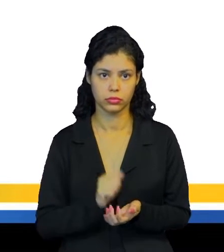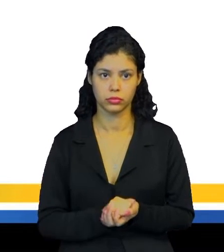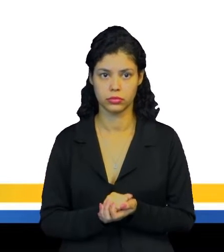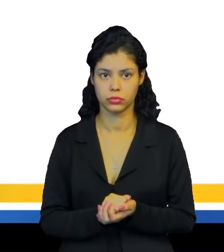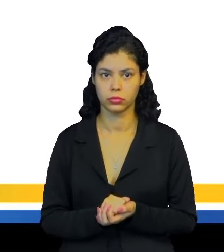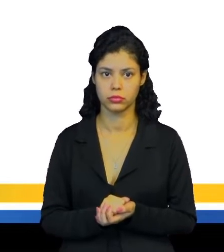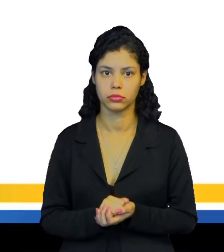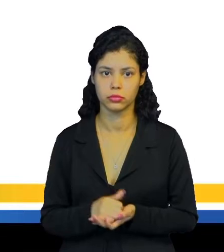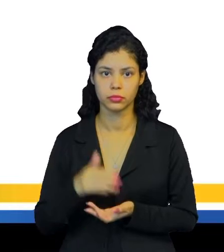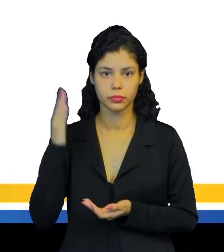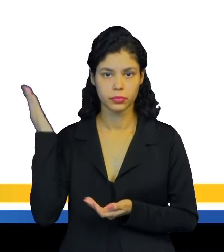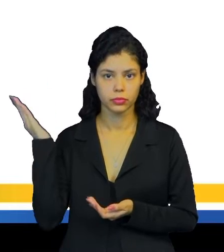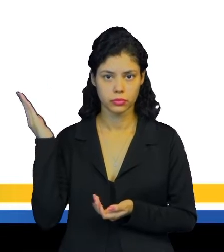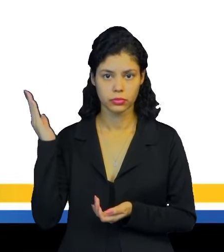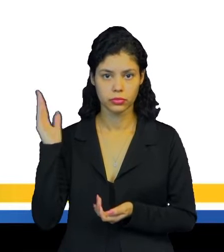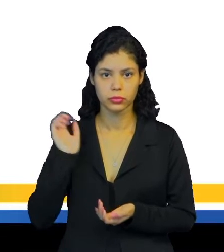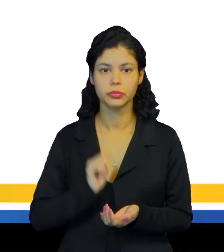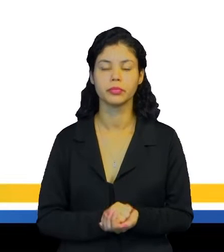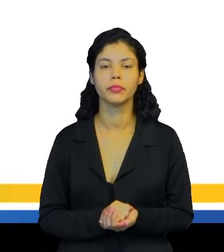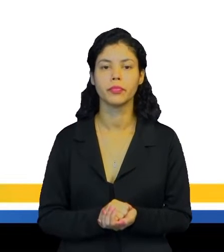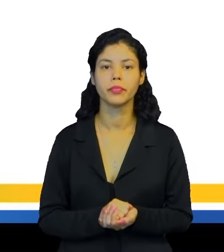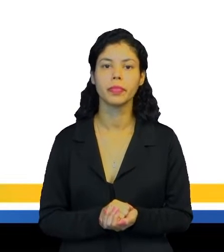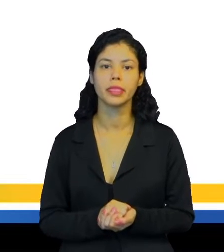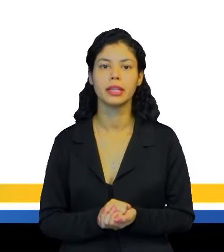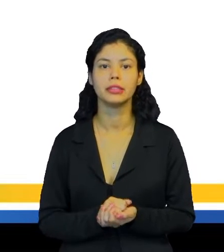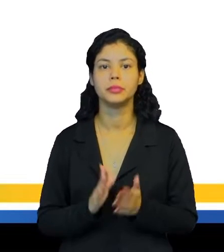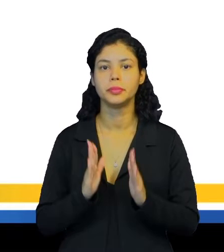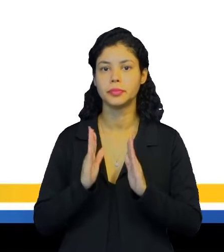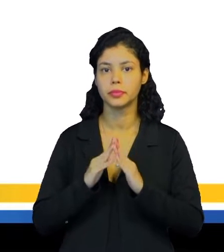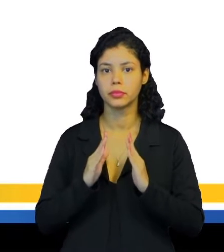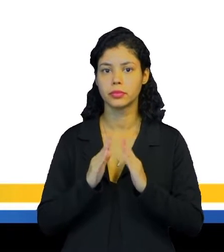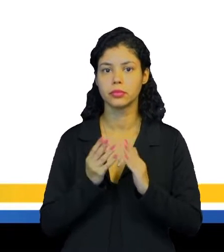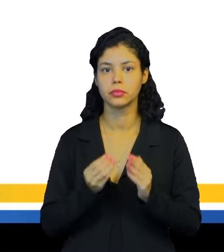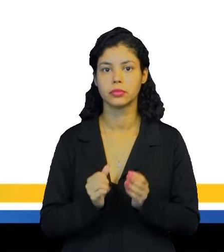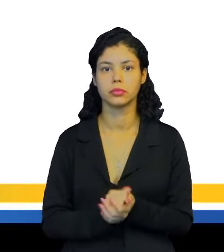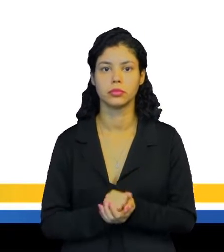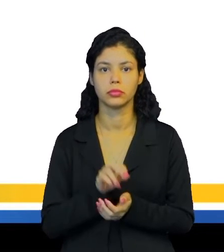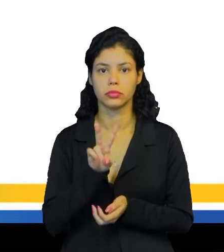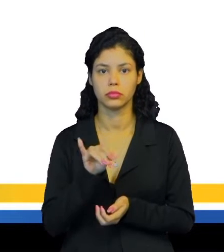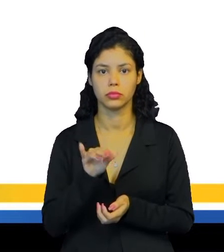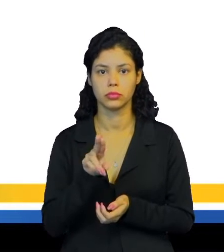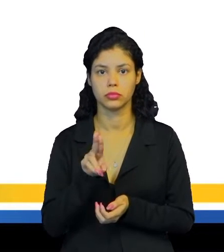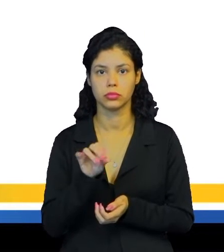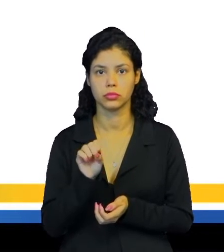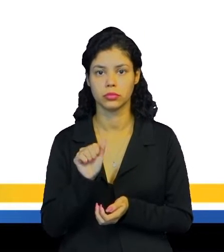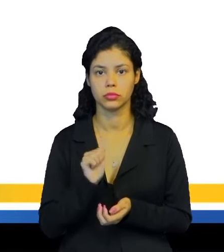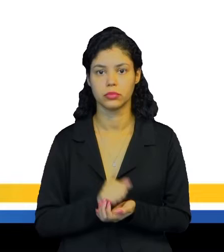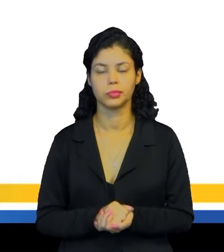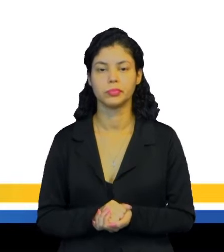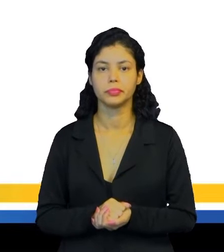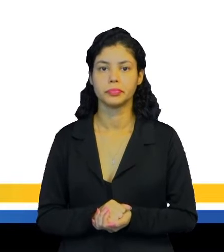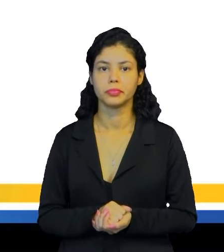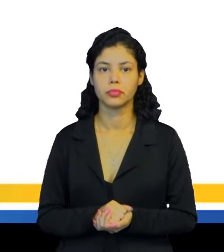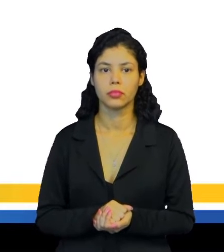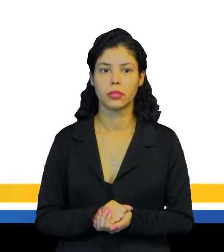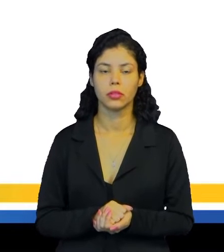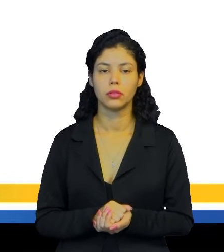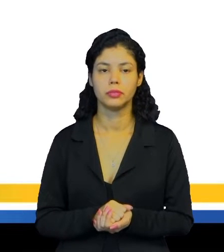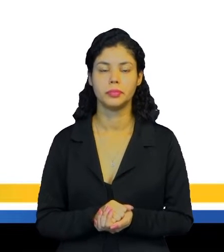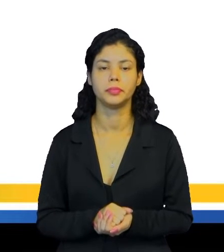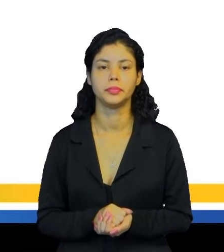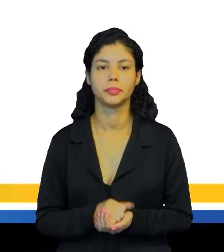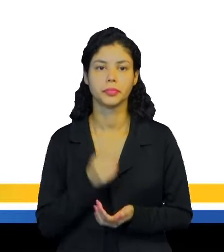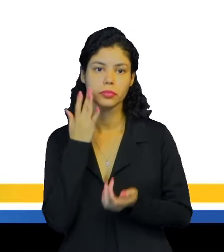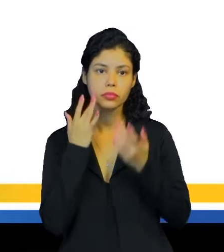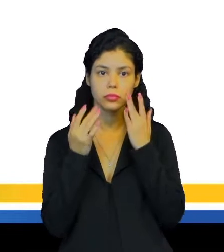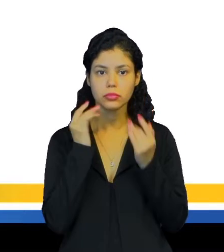também George Bernard Shaw, com a obra Casa de Viúvos, tá?